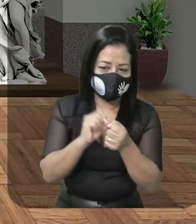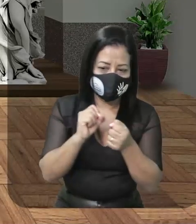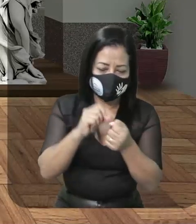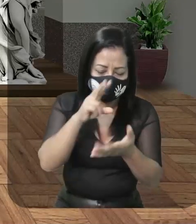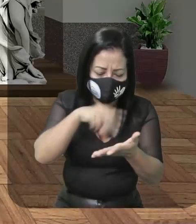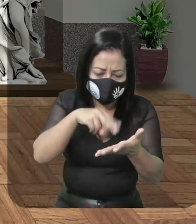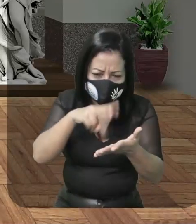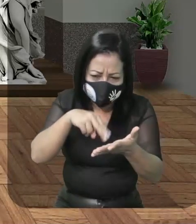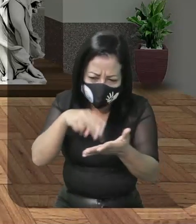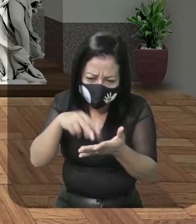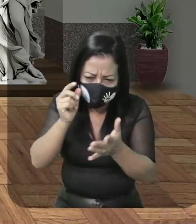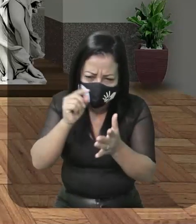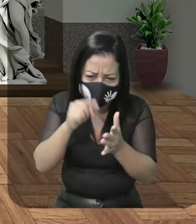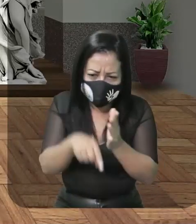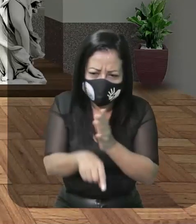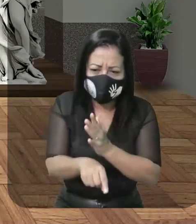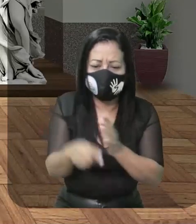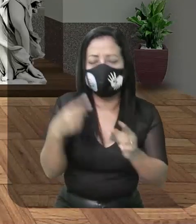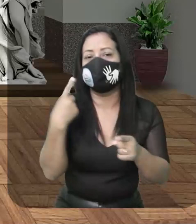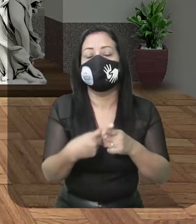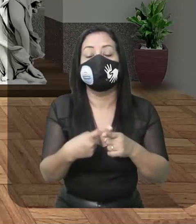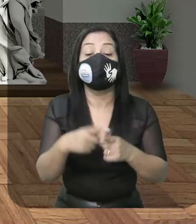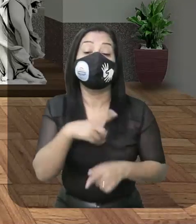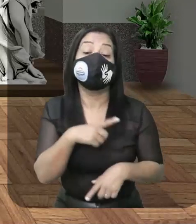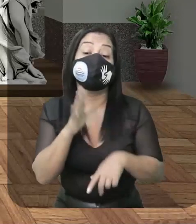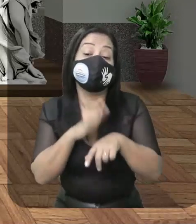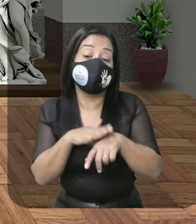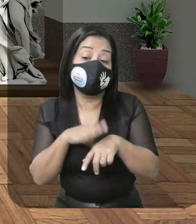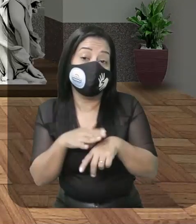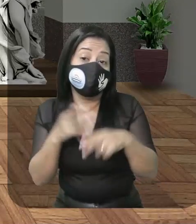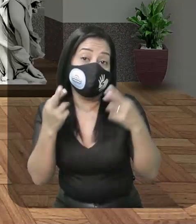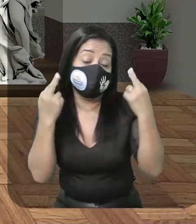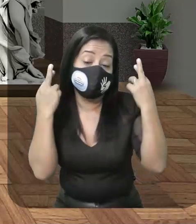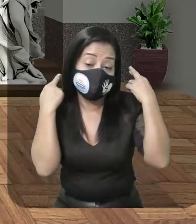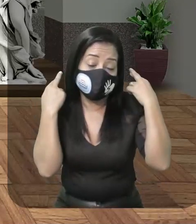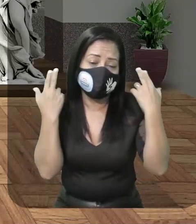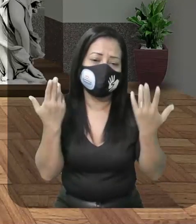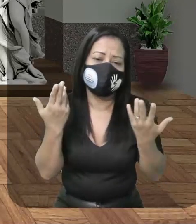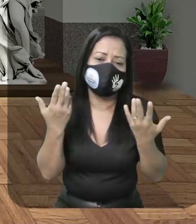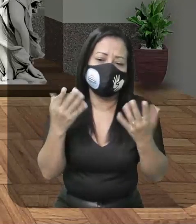mais aprofundada, porque nós teremos mais aula da Grécia.